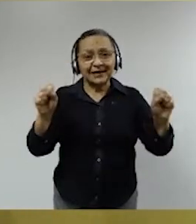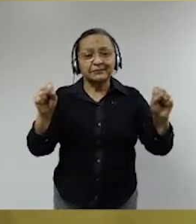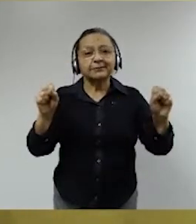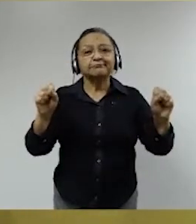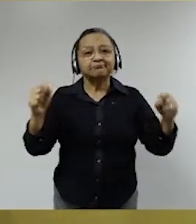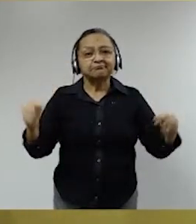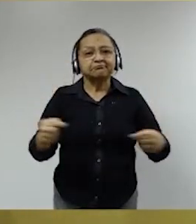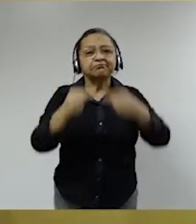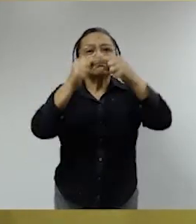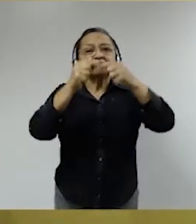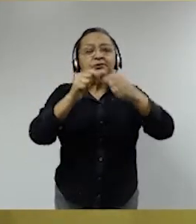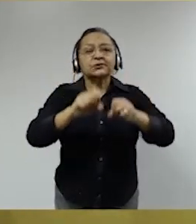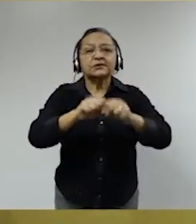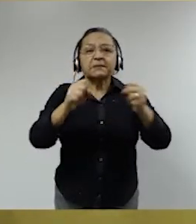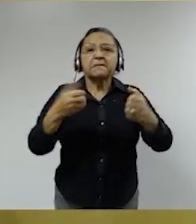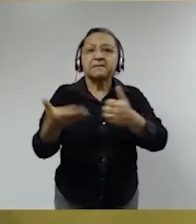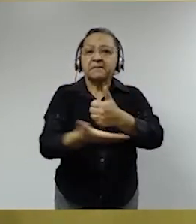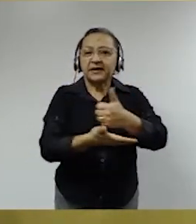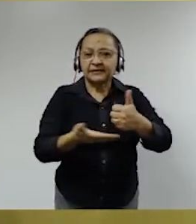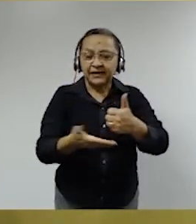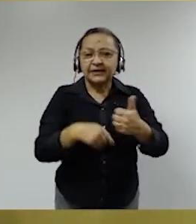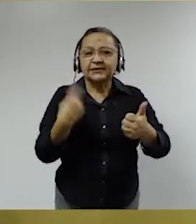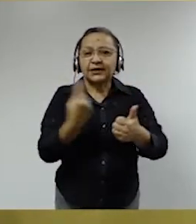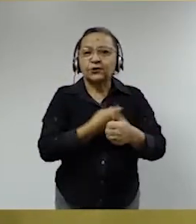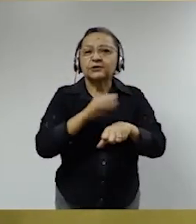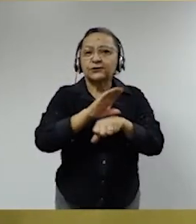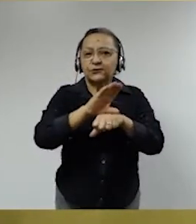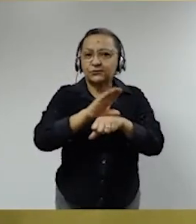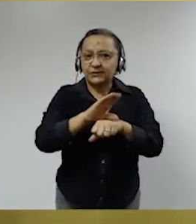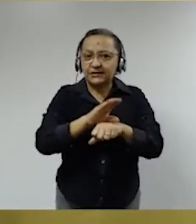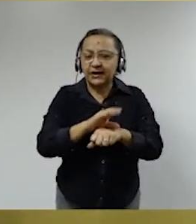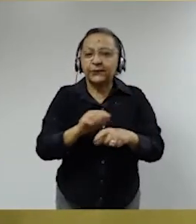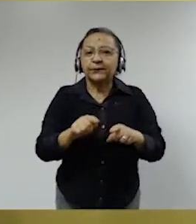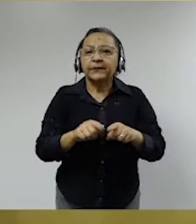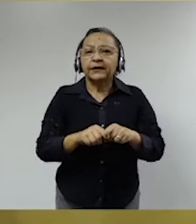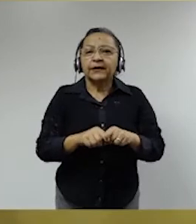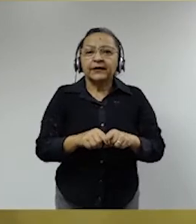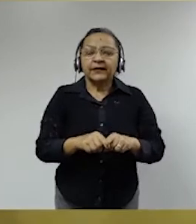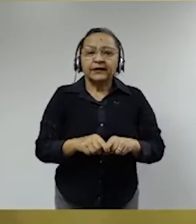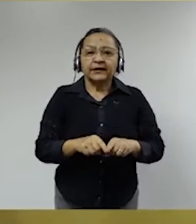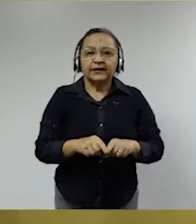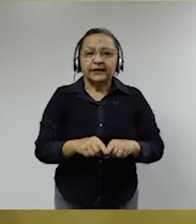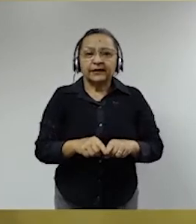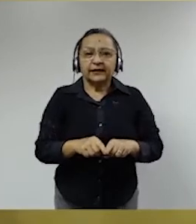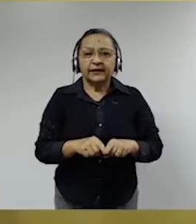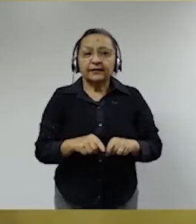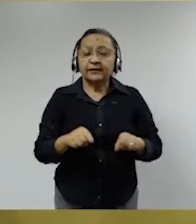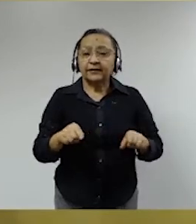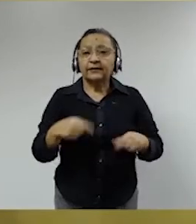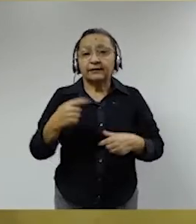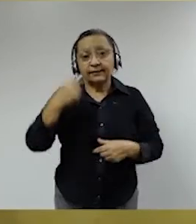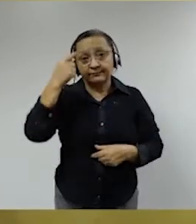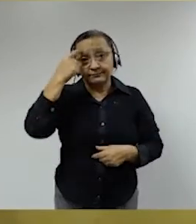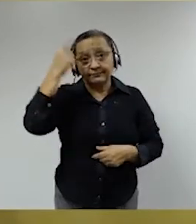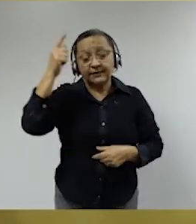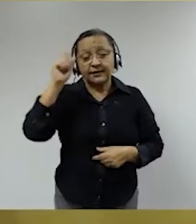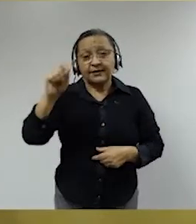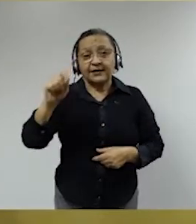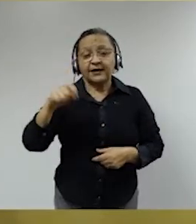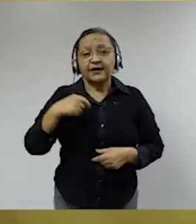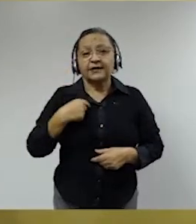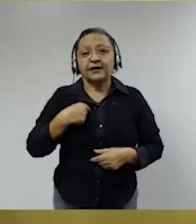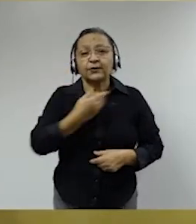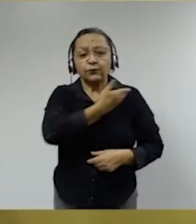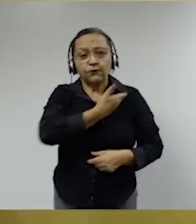dos fundamentos basilares, né, da nossa Constituição, e a ideia é que o